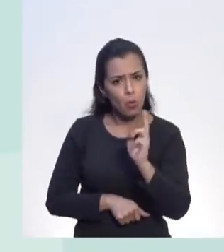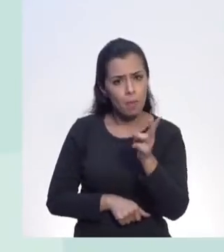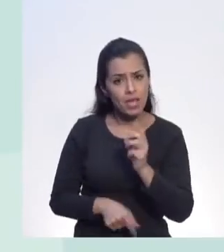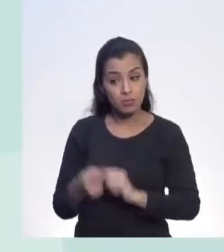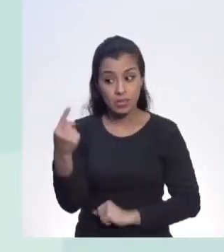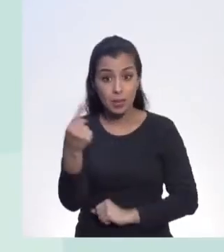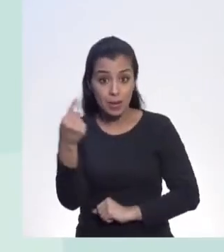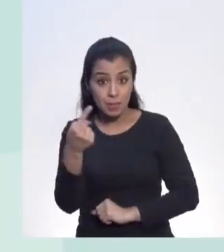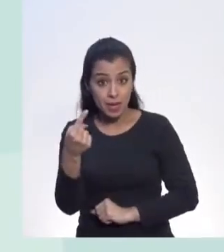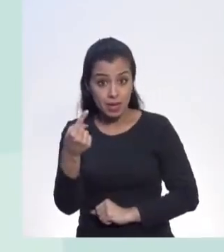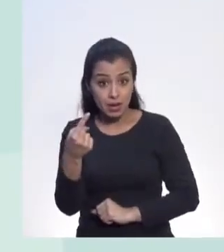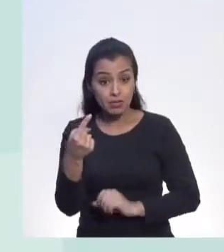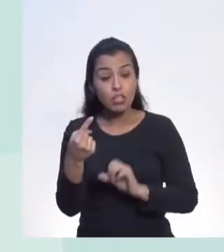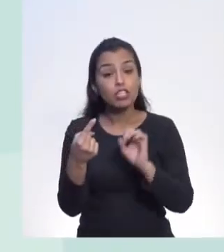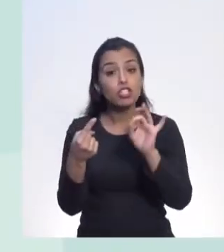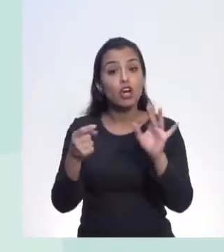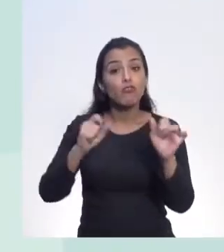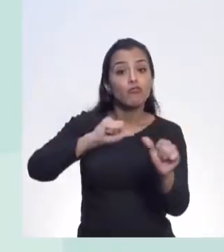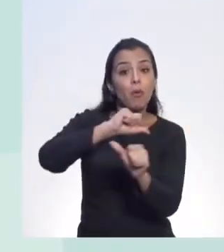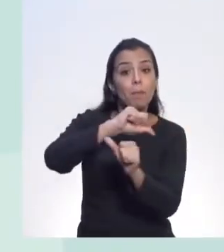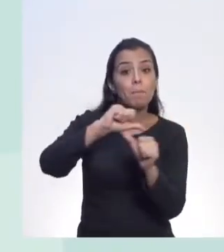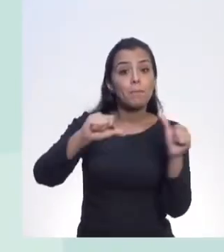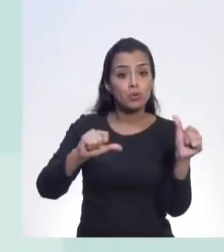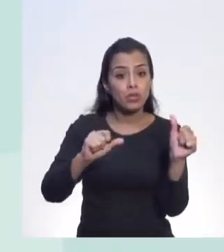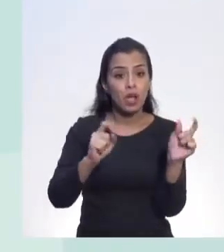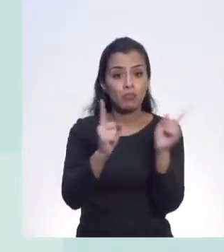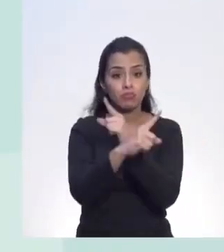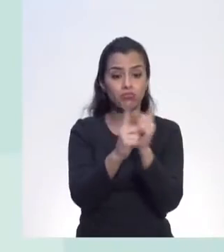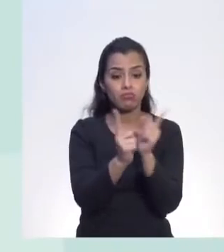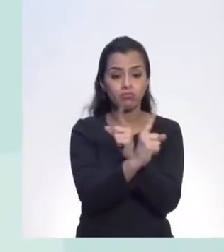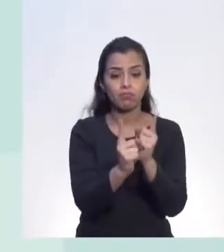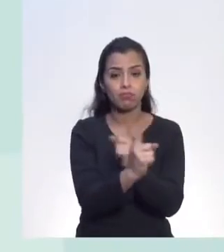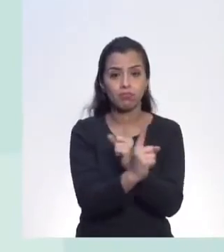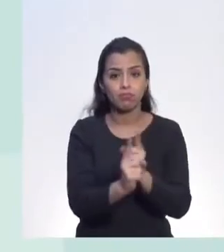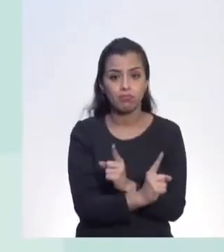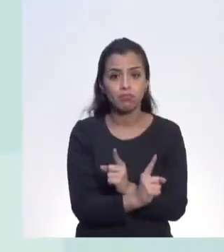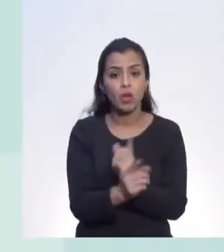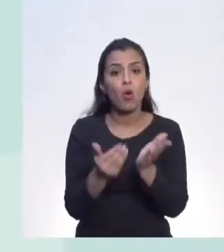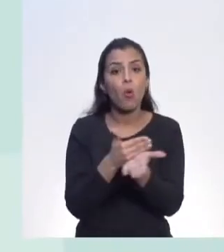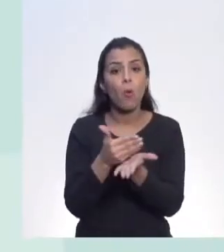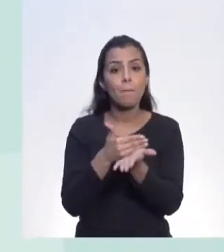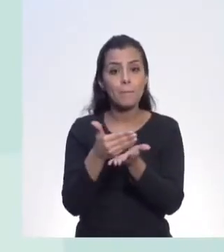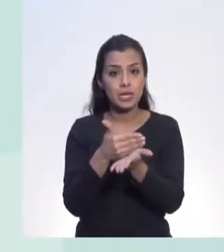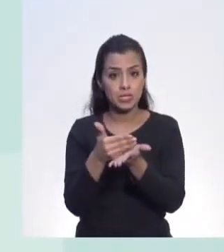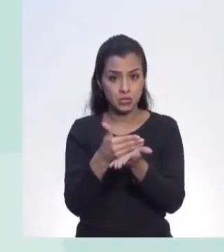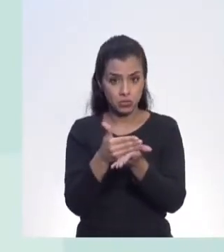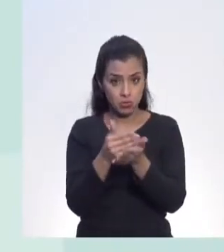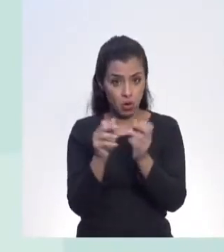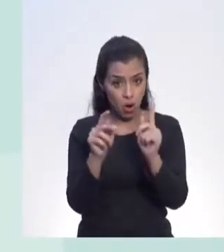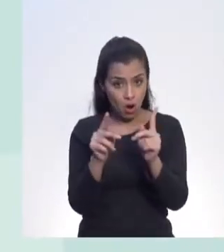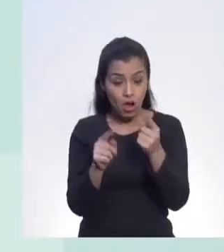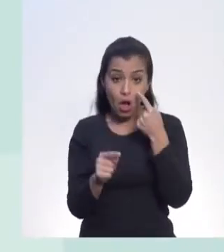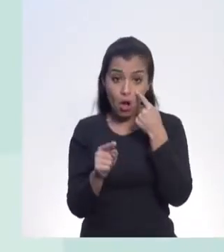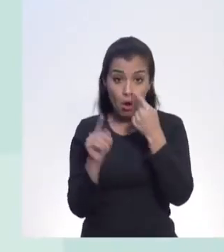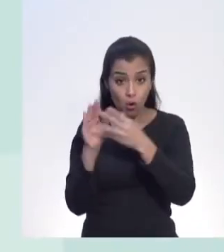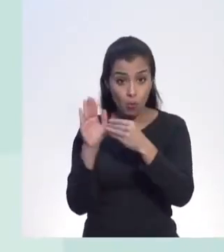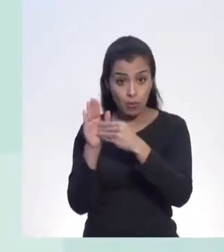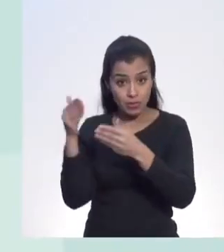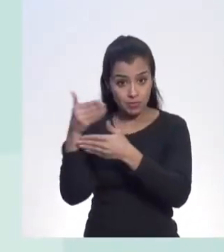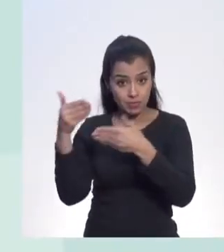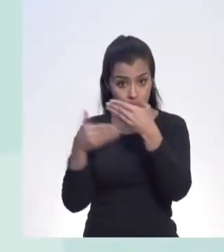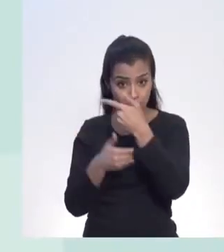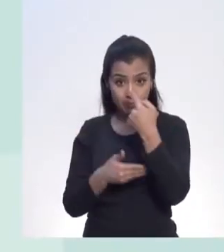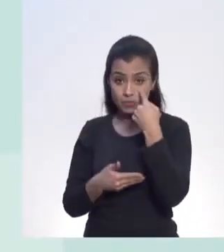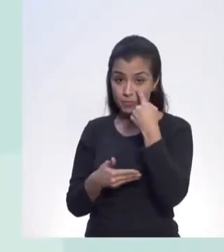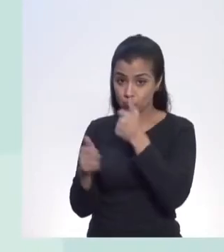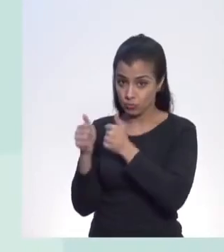raciocínio. Vou trocando as letrinhas de posição e invertendo com o seu vizinho, ok? Então, vou